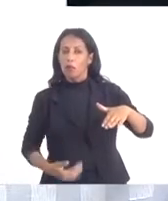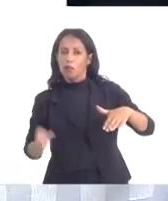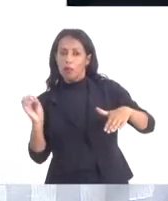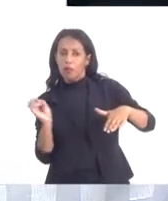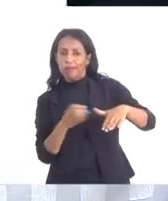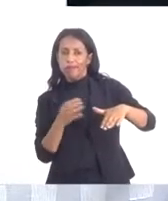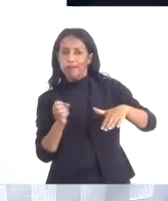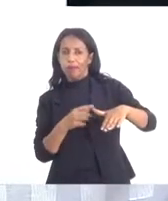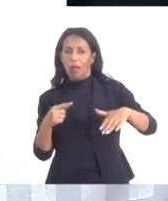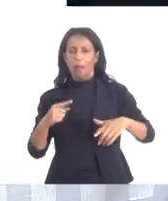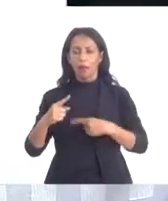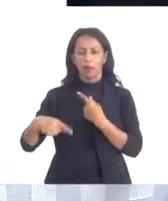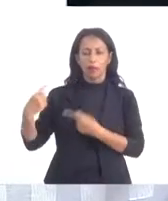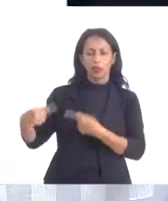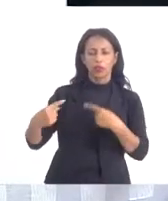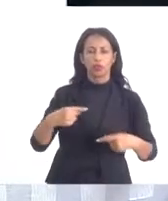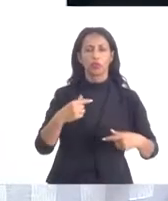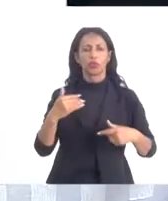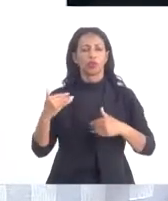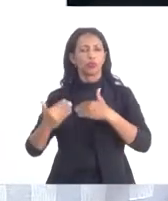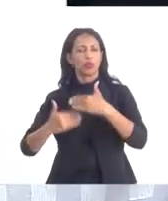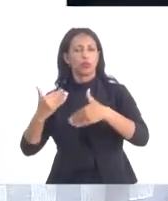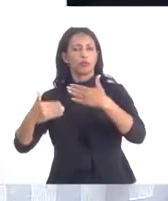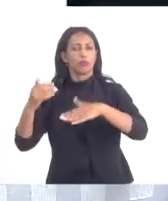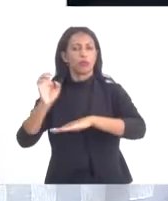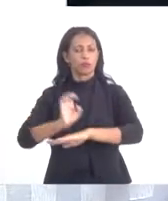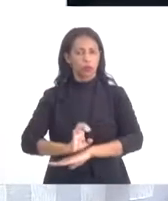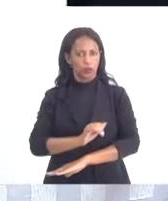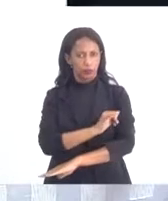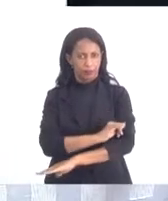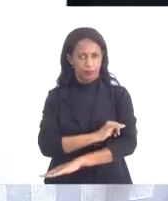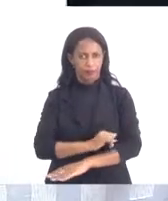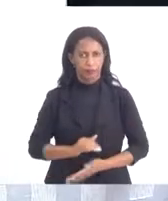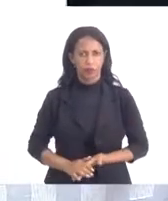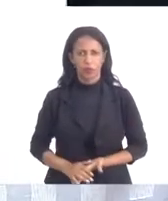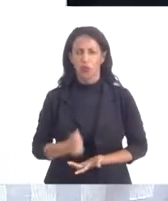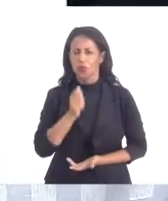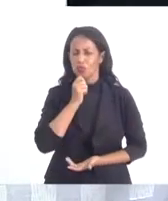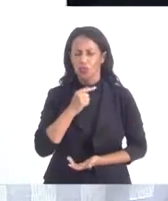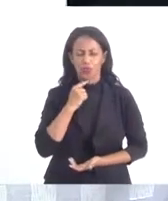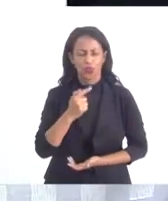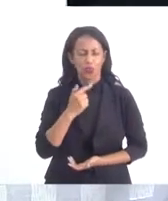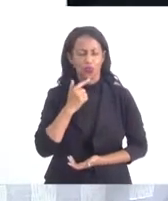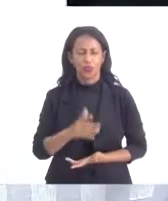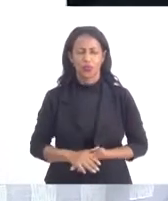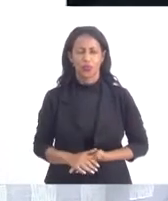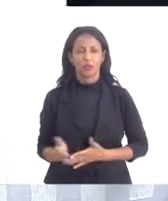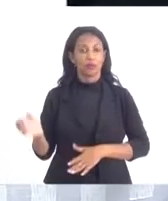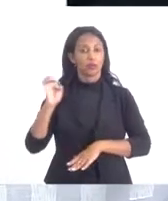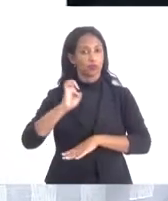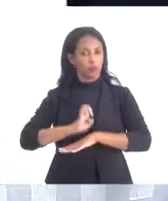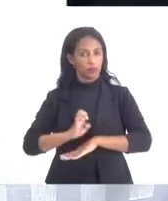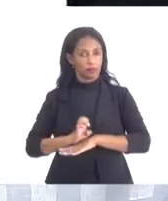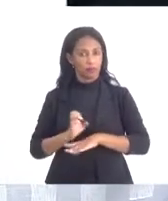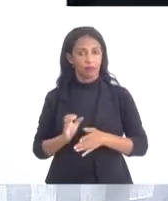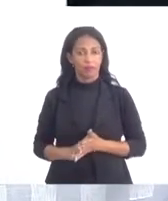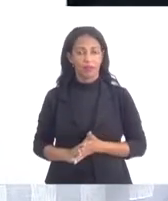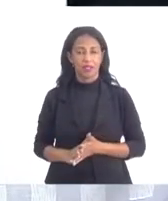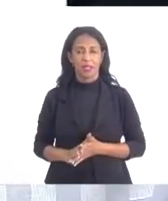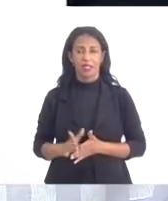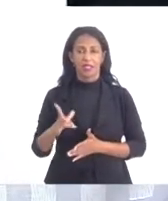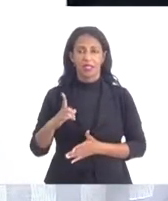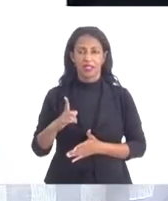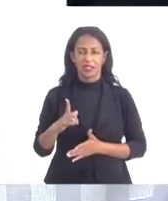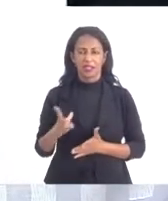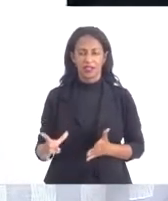que a gente possa discutir o desenvolvimento do Estado do Rio de Janeiro. Não tenho dúvida, o Estado está há muitos